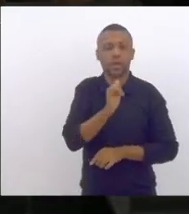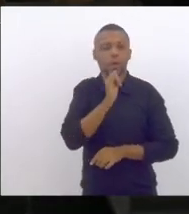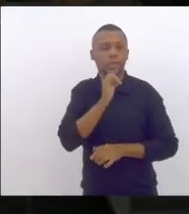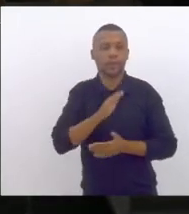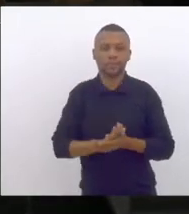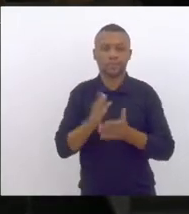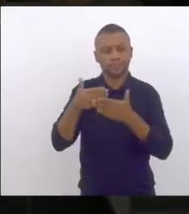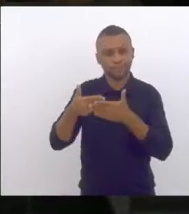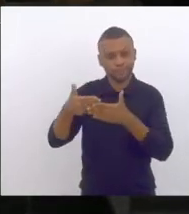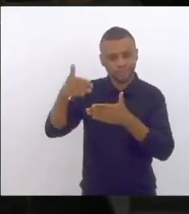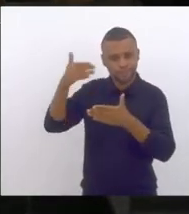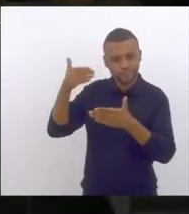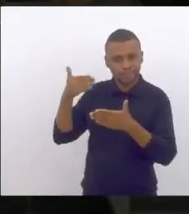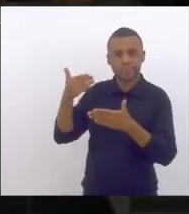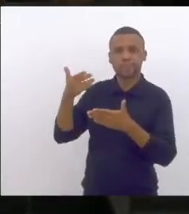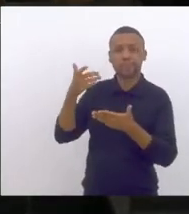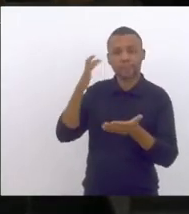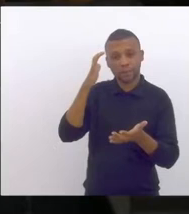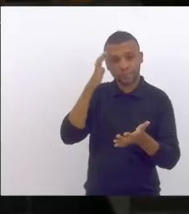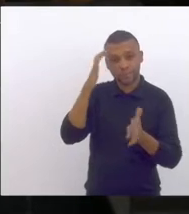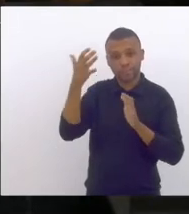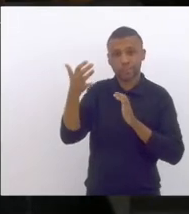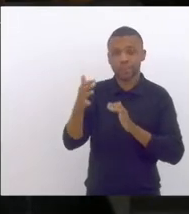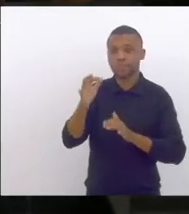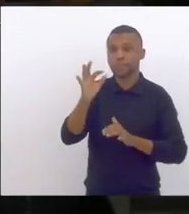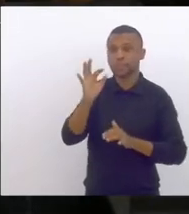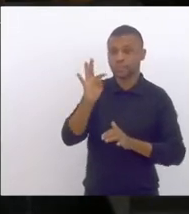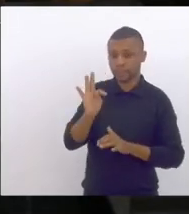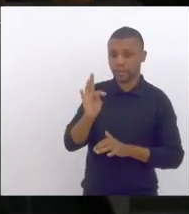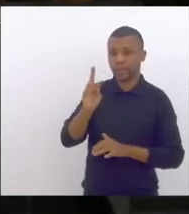decisão do trf2